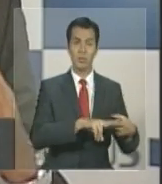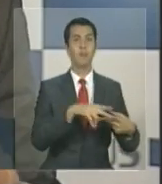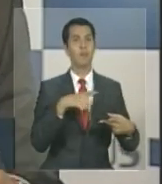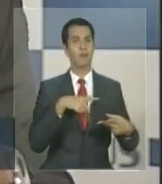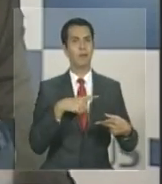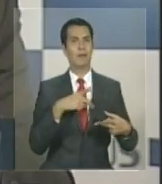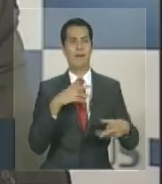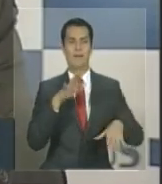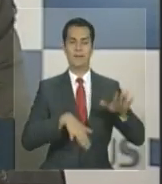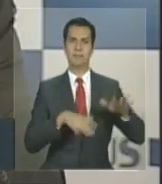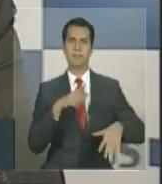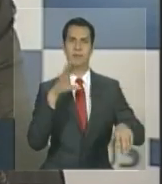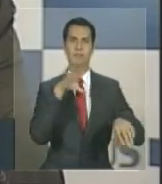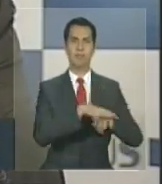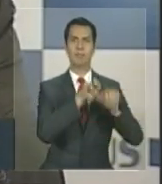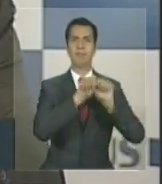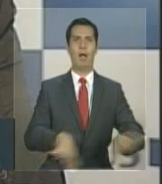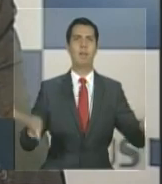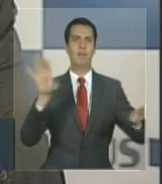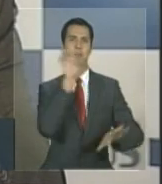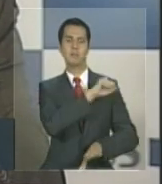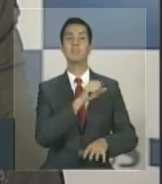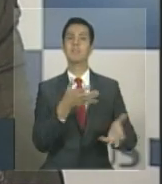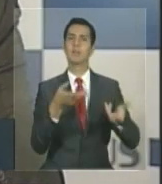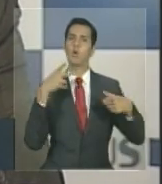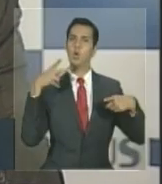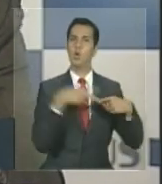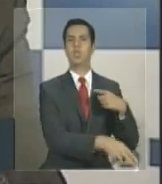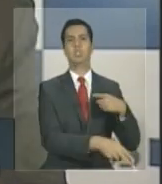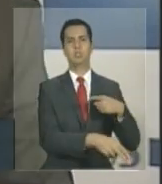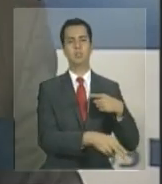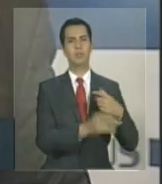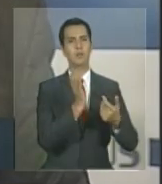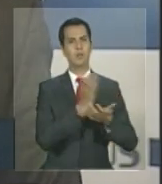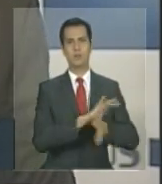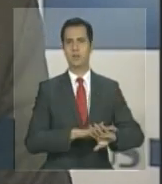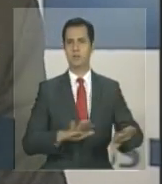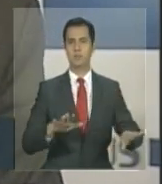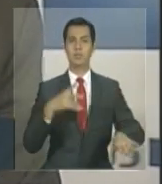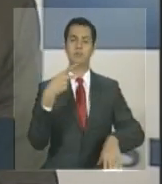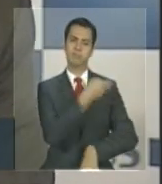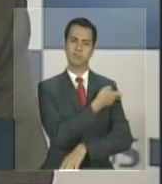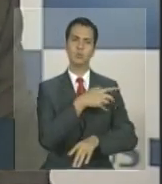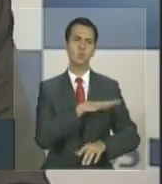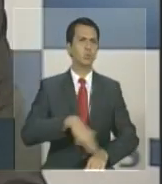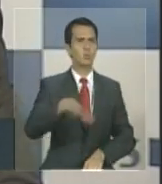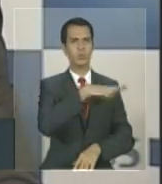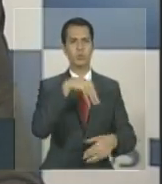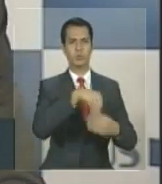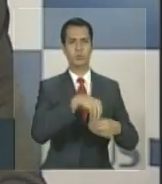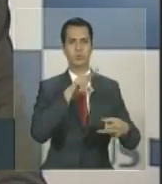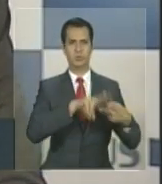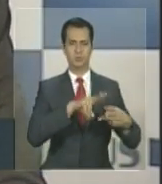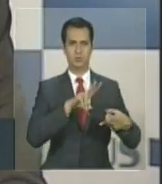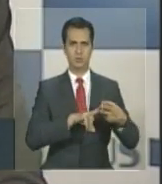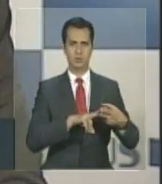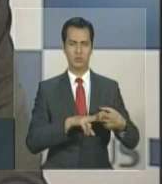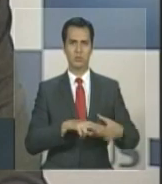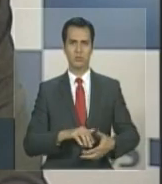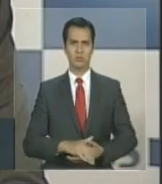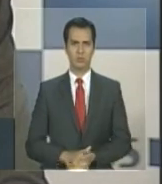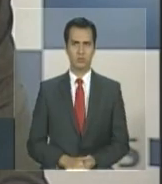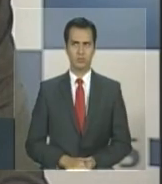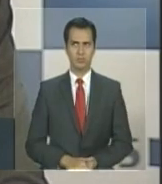cadeia ao vacinar, ao proteger uma população que está em alto risco para poder pegar uma doença respiratória como